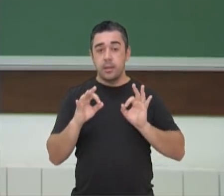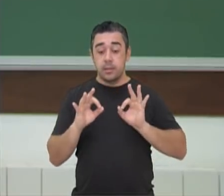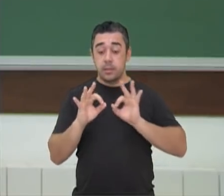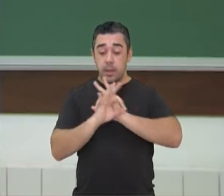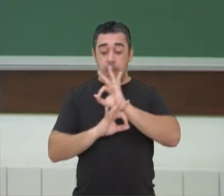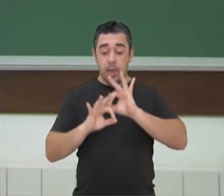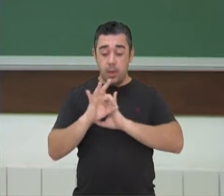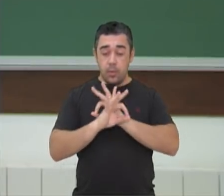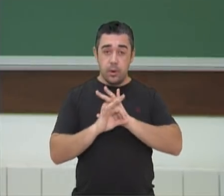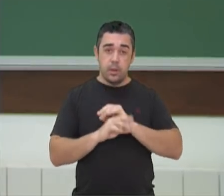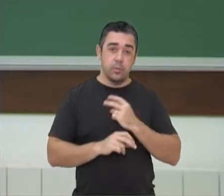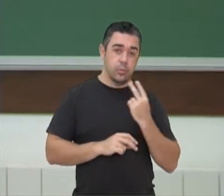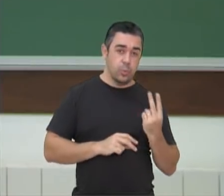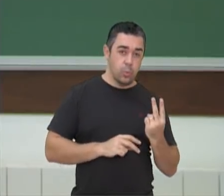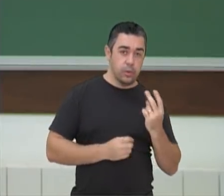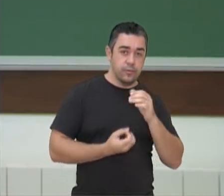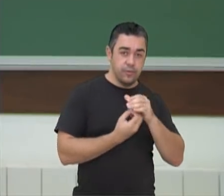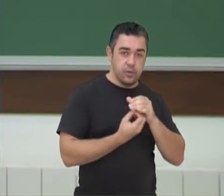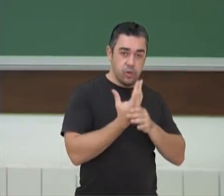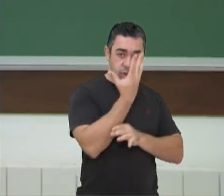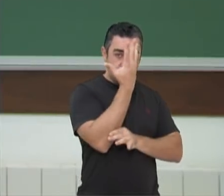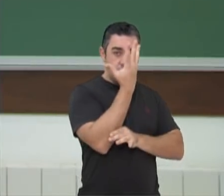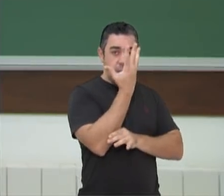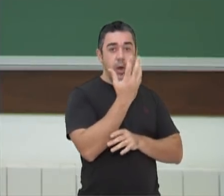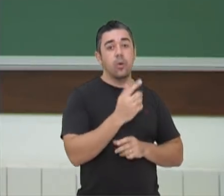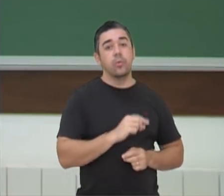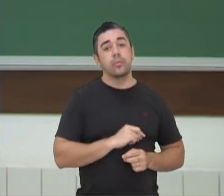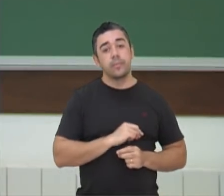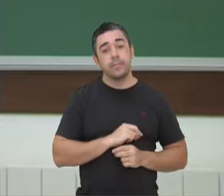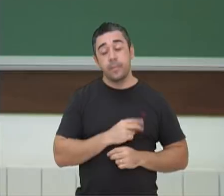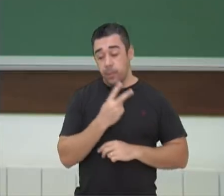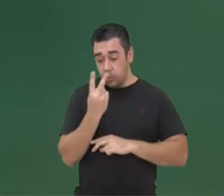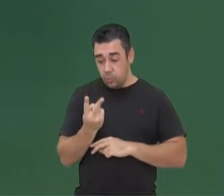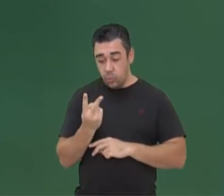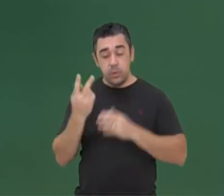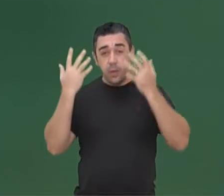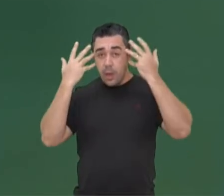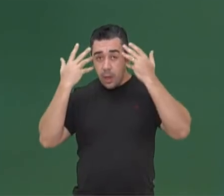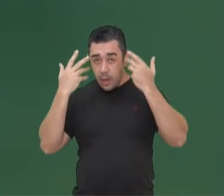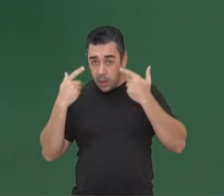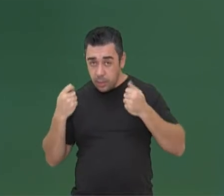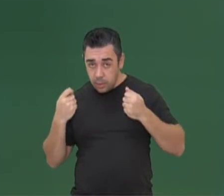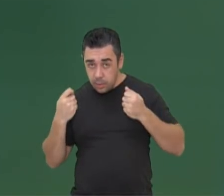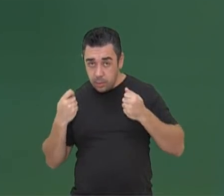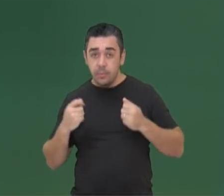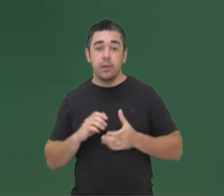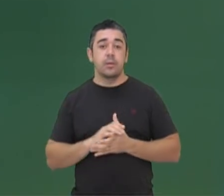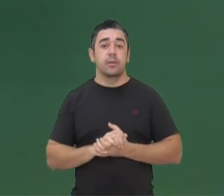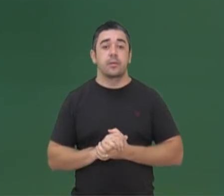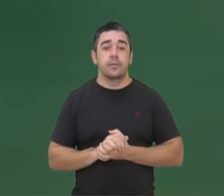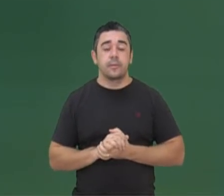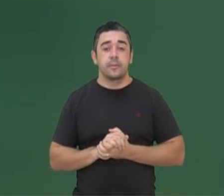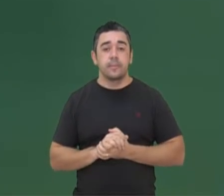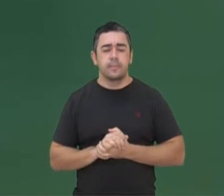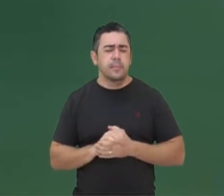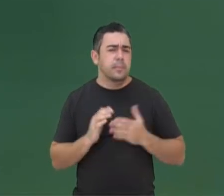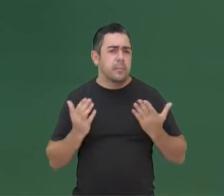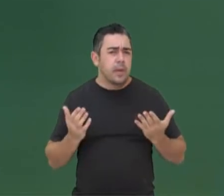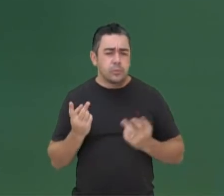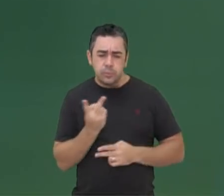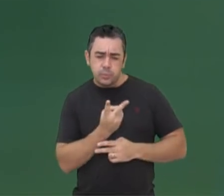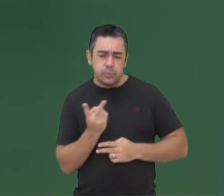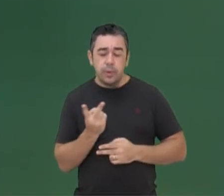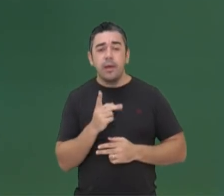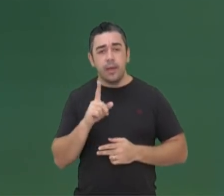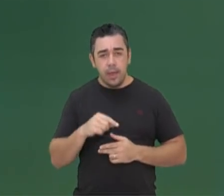de seres que são vegetais, né? De células vegetais de plantas e duas células de animais. Mas ambos são seres